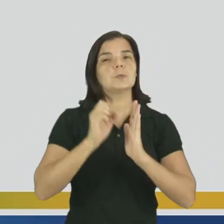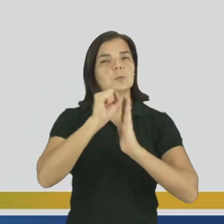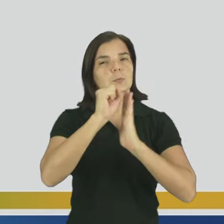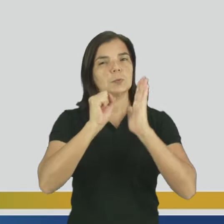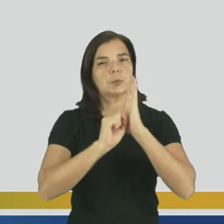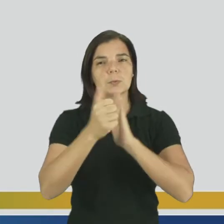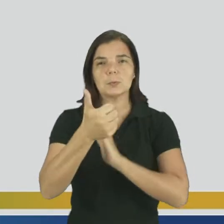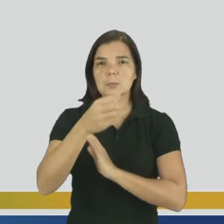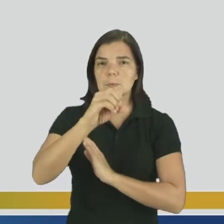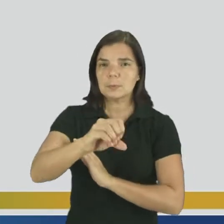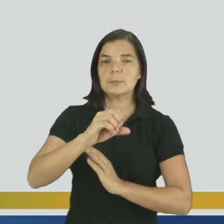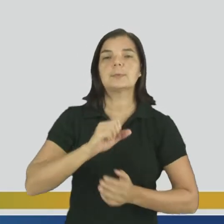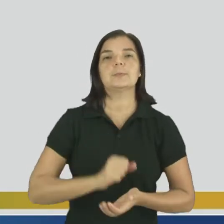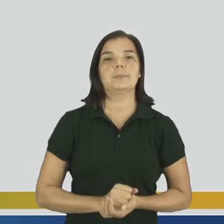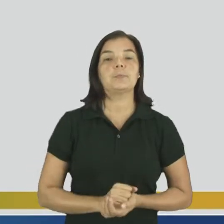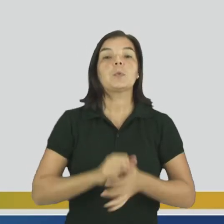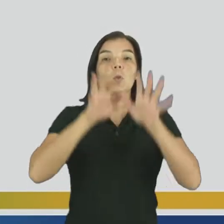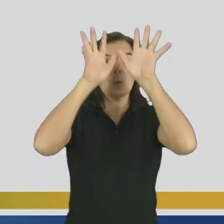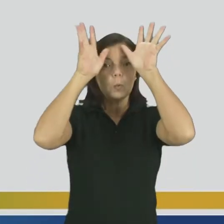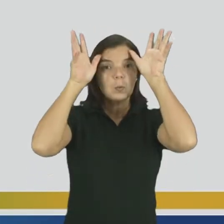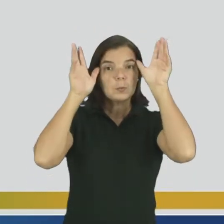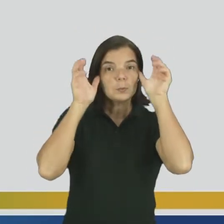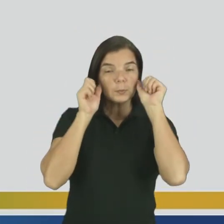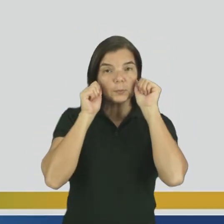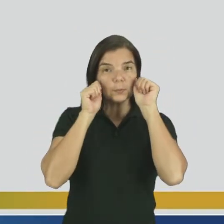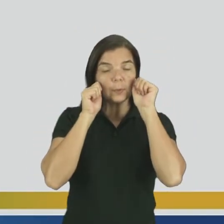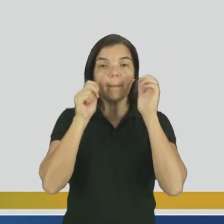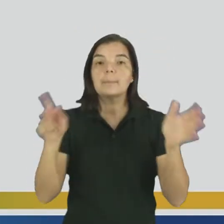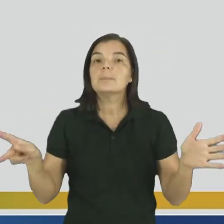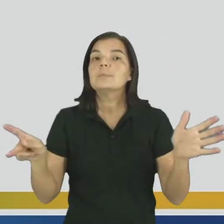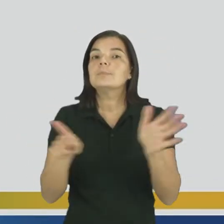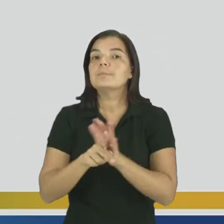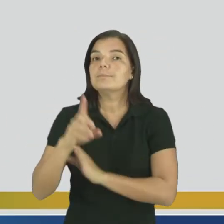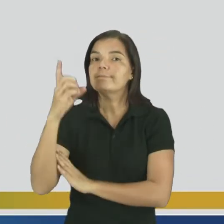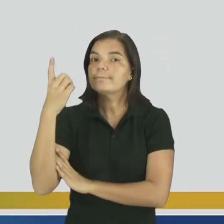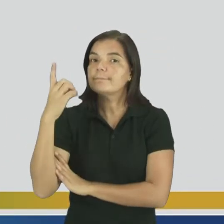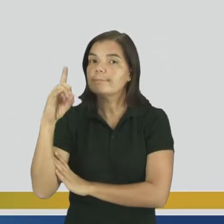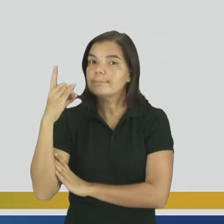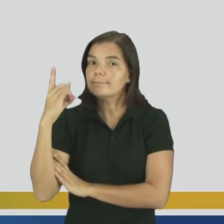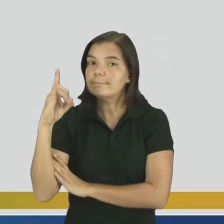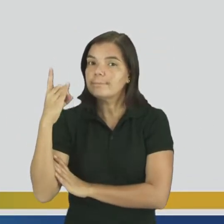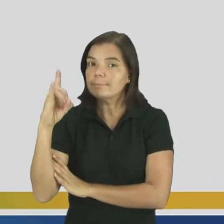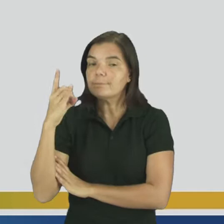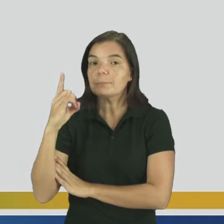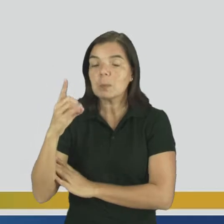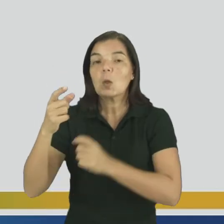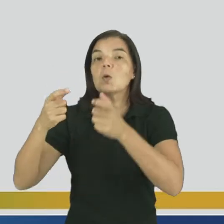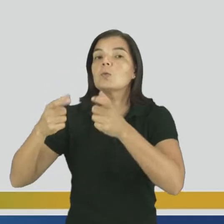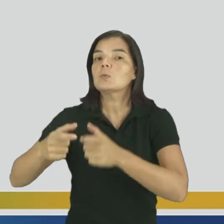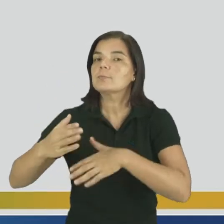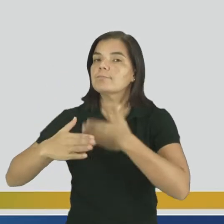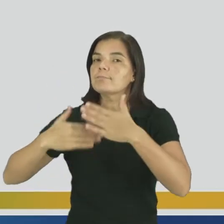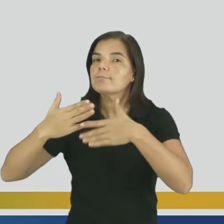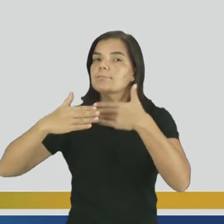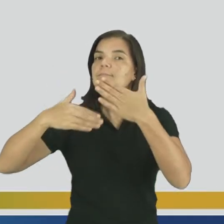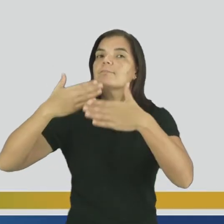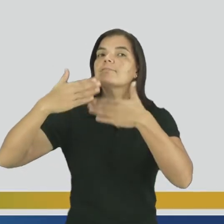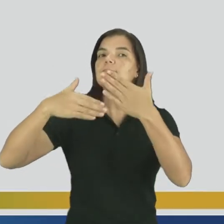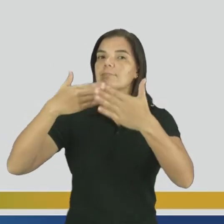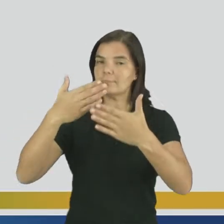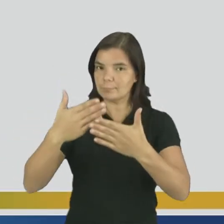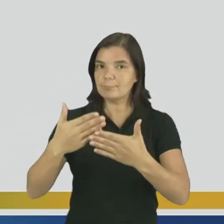século XIX. O Acre pertencia à Bolívia. A região se desenvolveu com